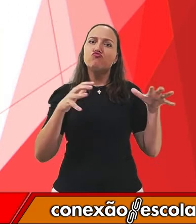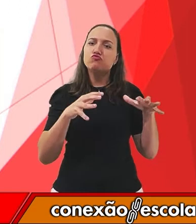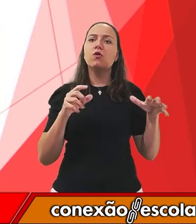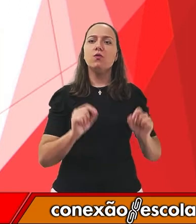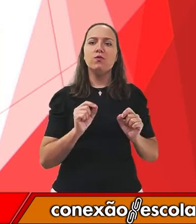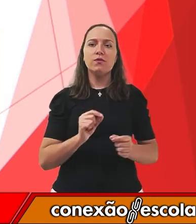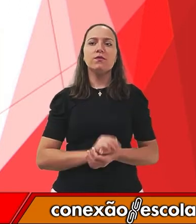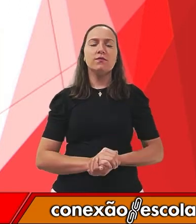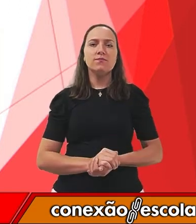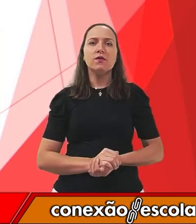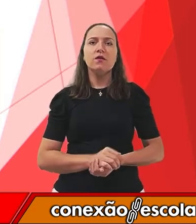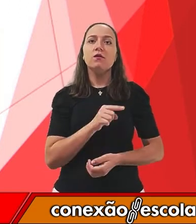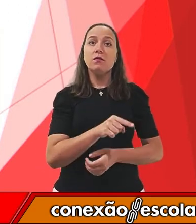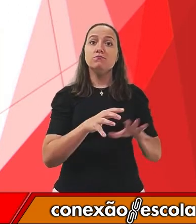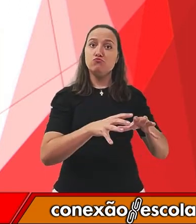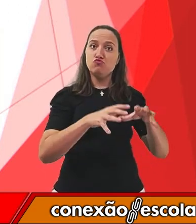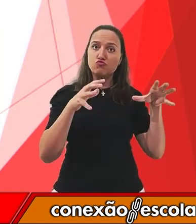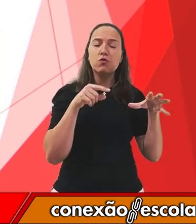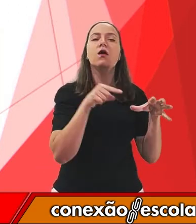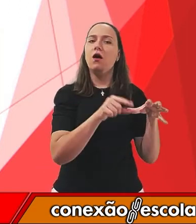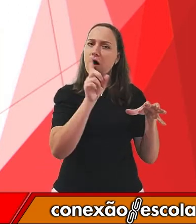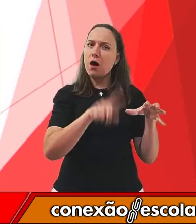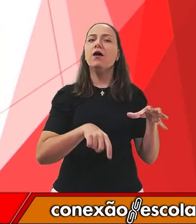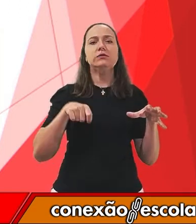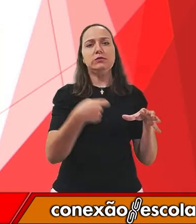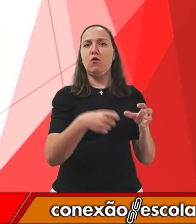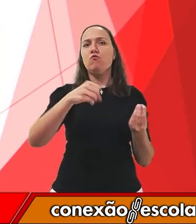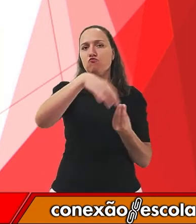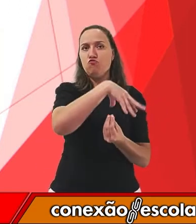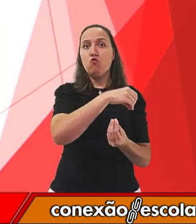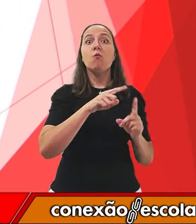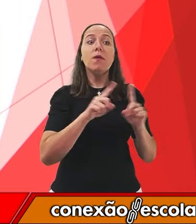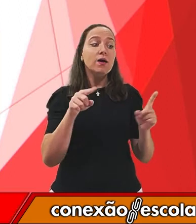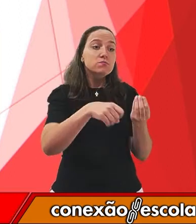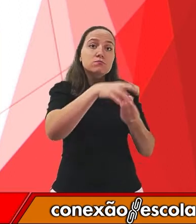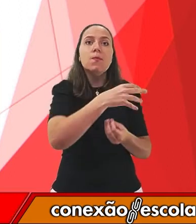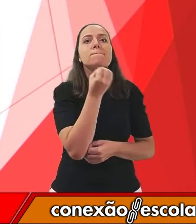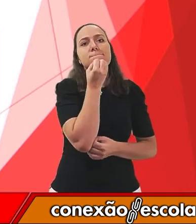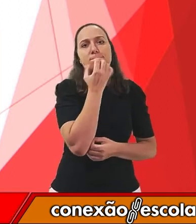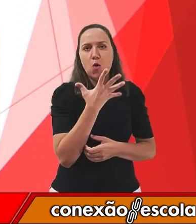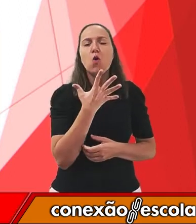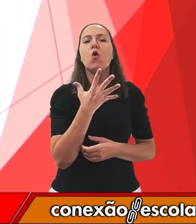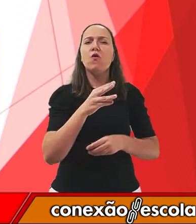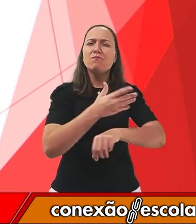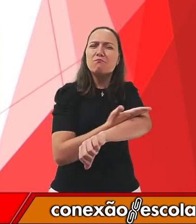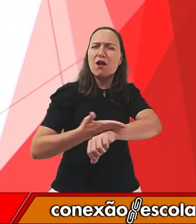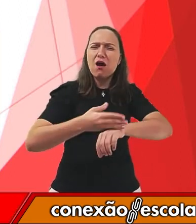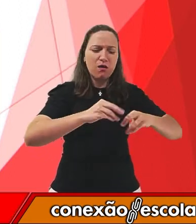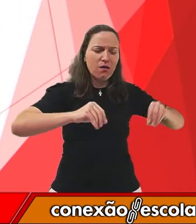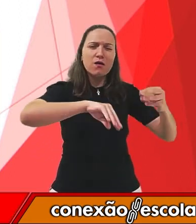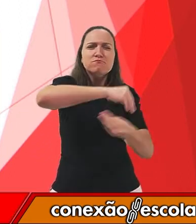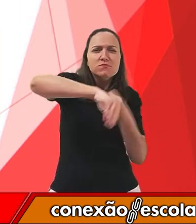fermento é um fungo do bem. Quando ele é misturado à farinha, ele se alimenta